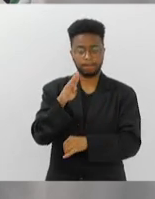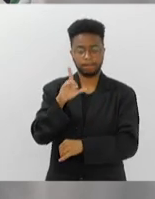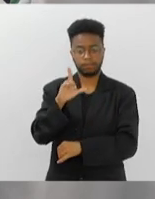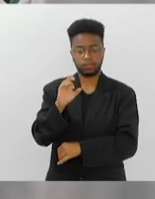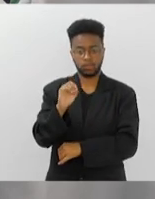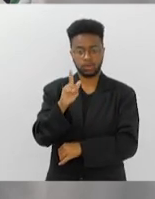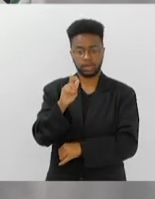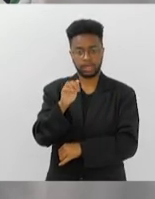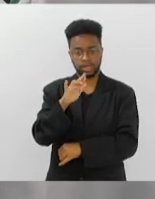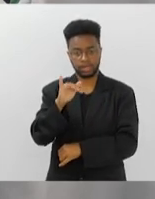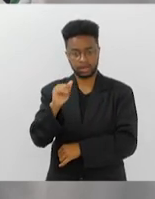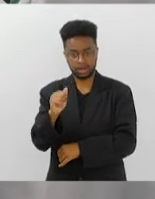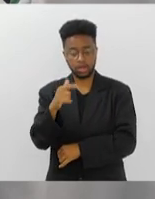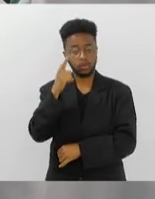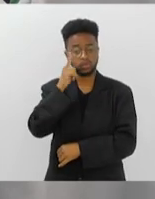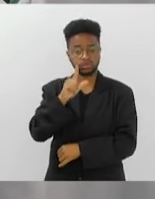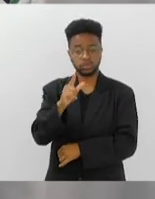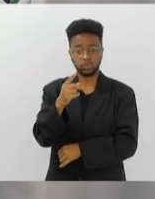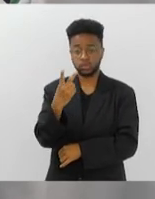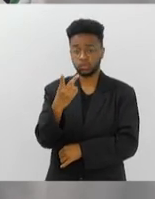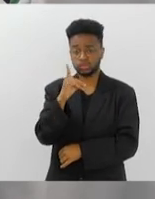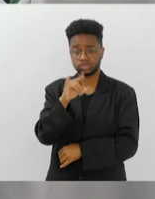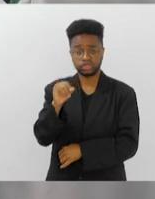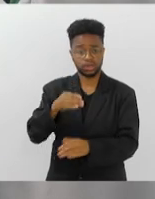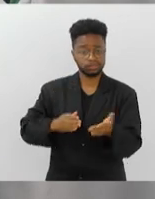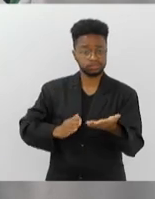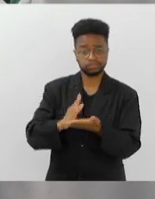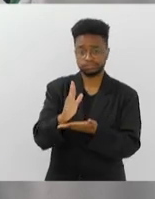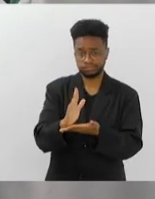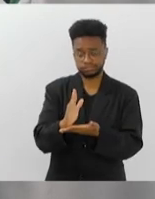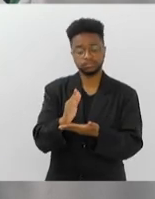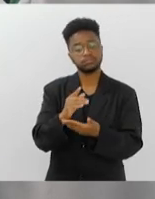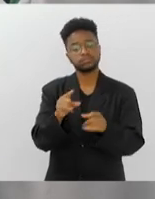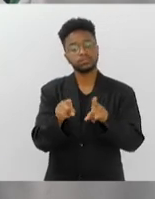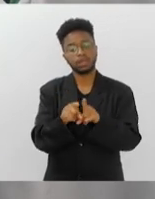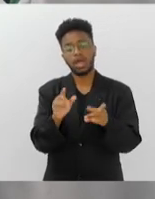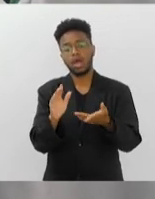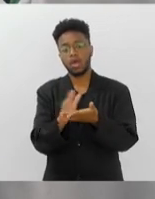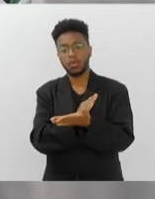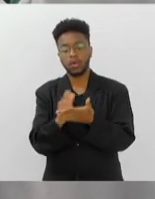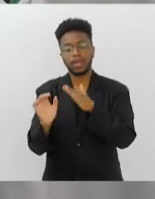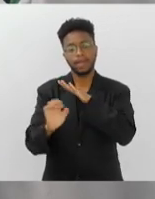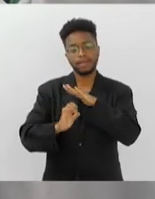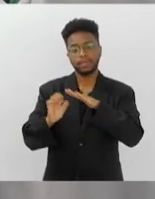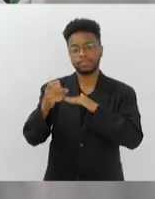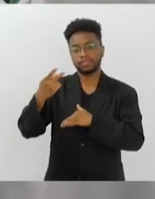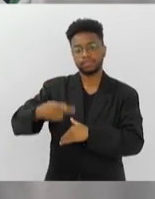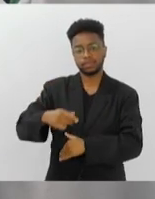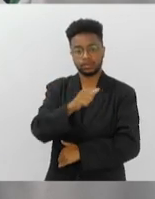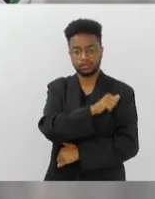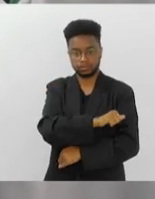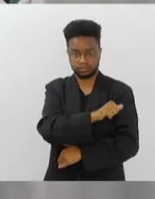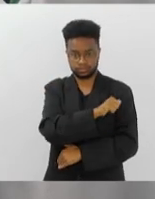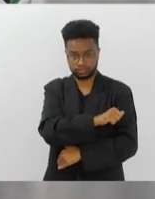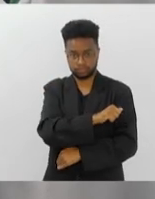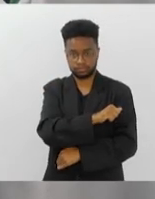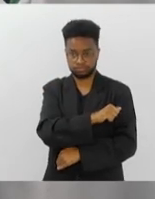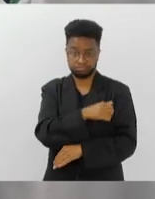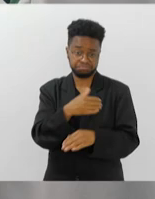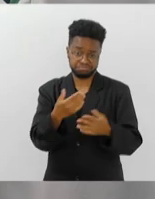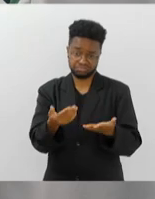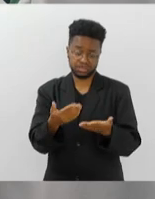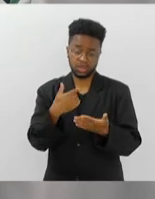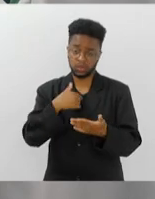foi credenciada em 48 horas. Há algumas empresas sediadas no Rio de Janeiro, ou seja, eu não estou nem entrando